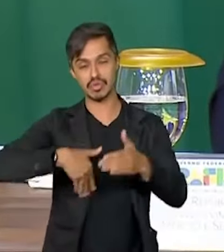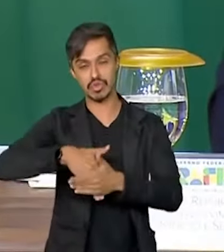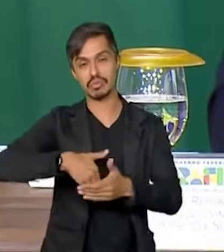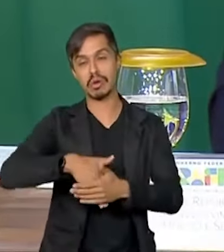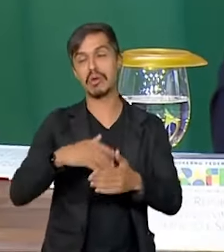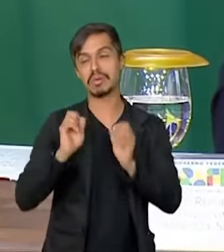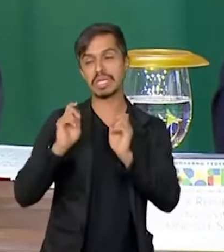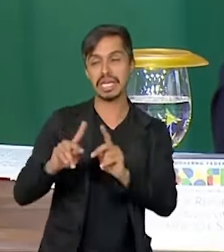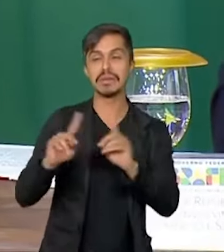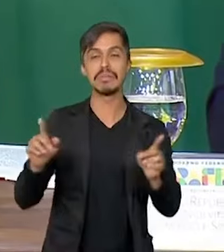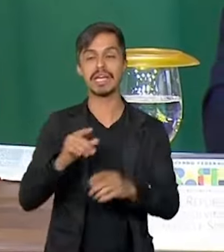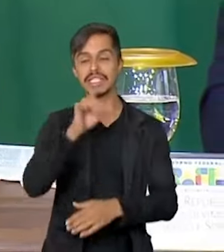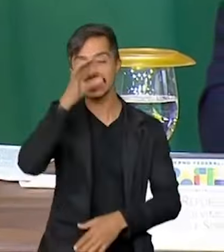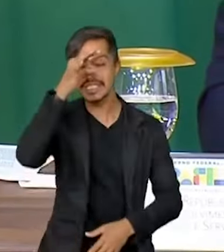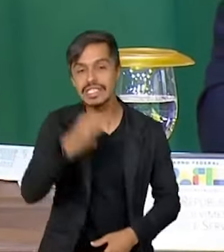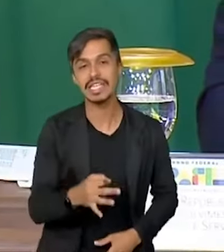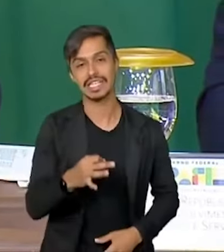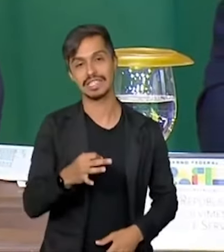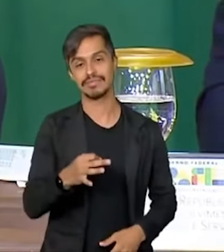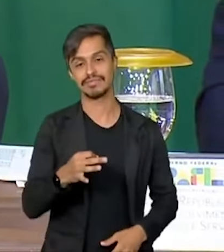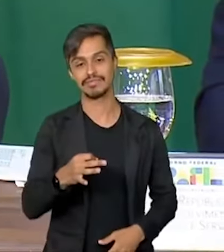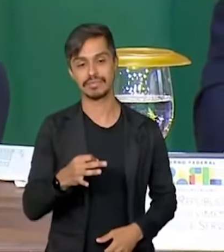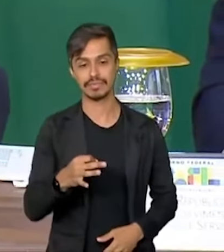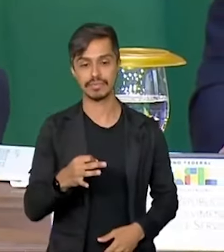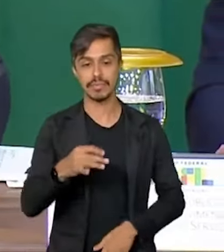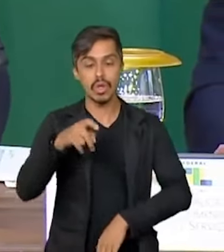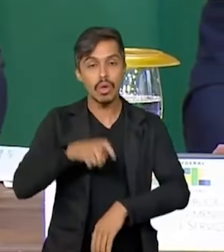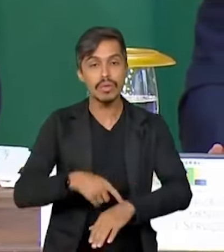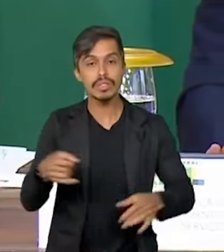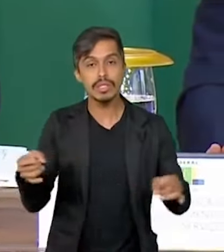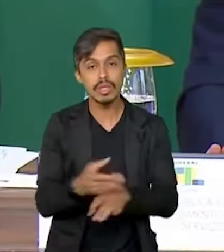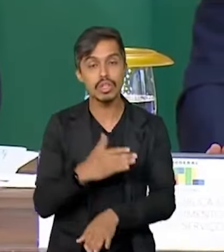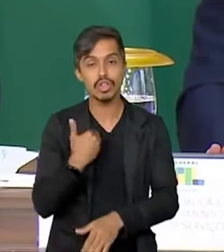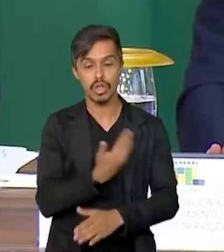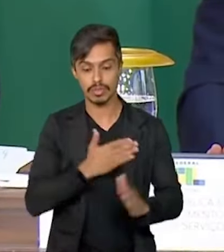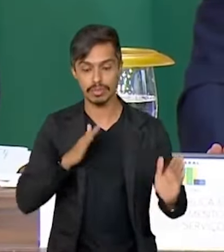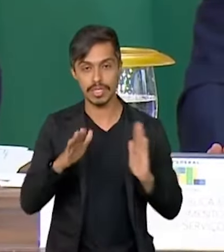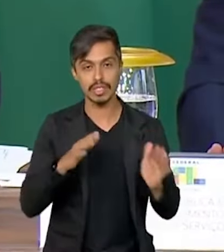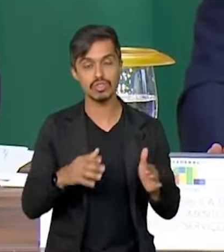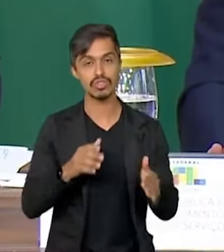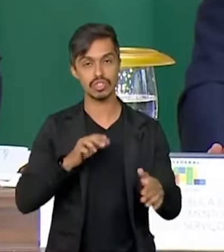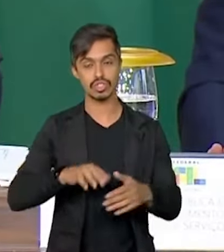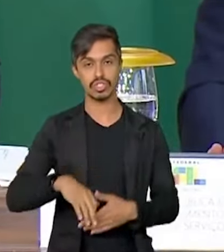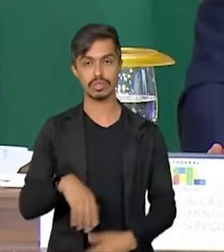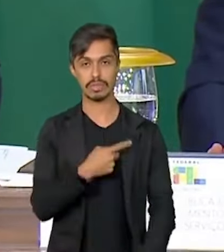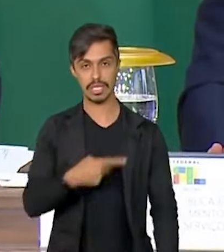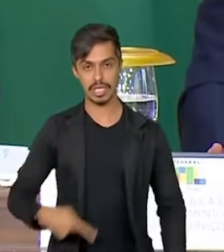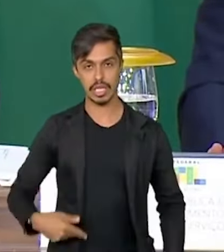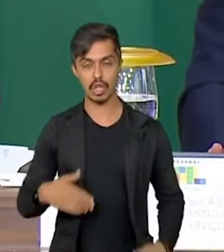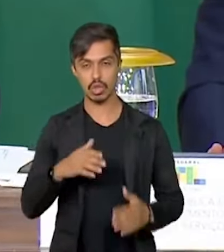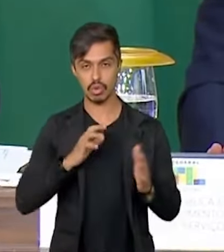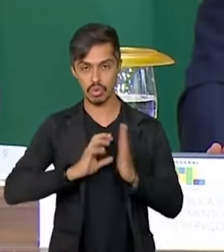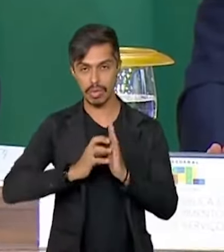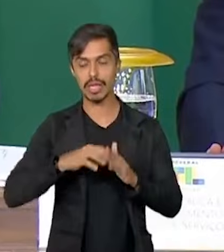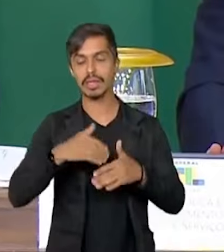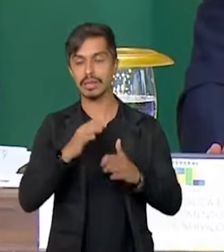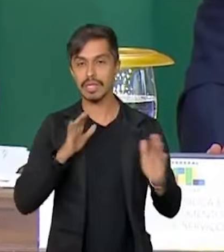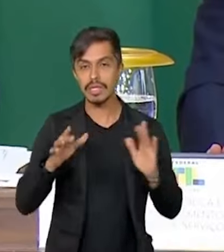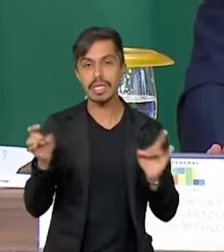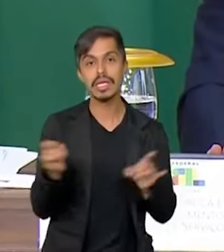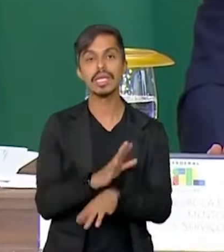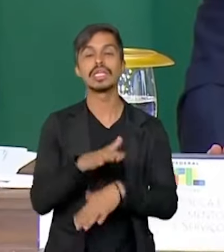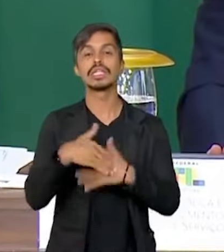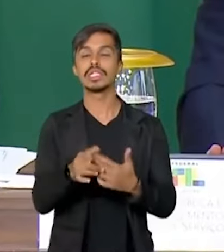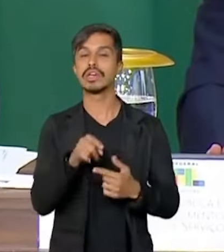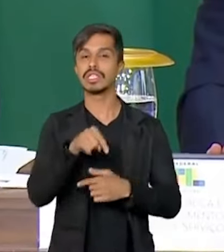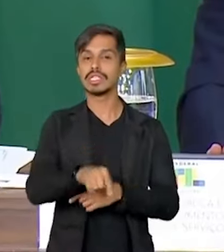certo. Pode ficar certo uma coisa. Quando terminar o nosso mandato, esse país vai estar melhor do ponto de